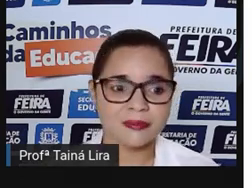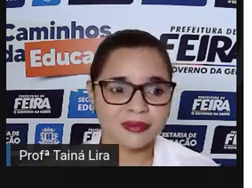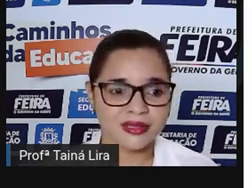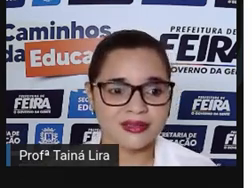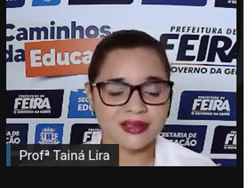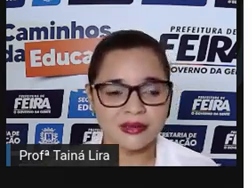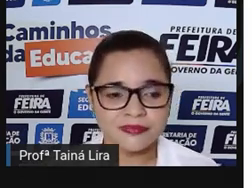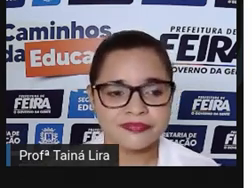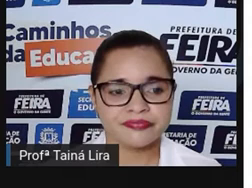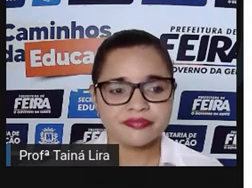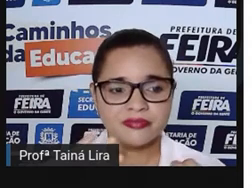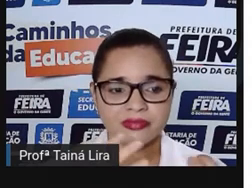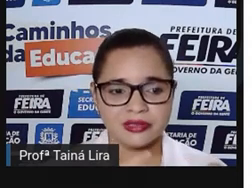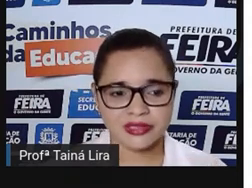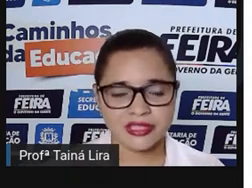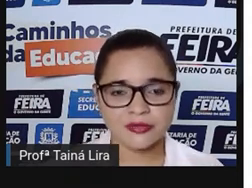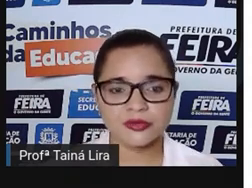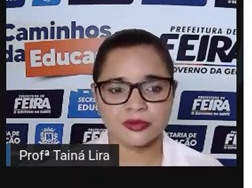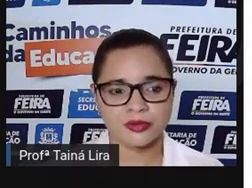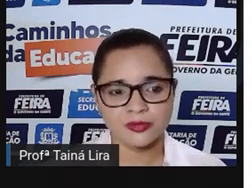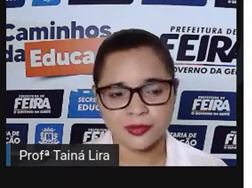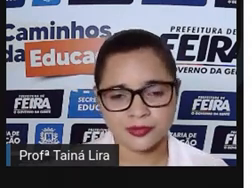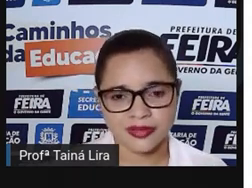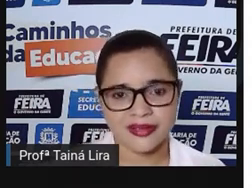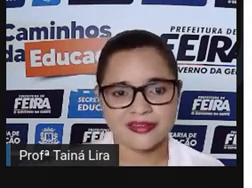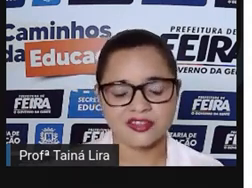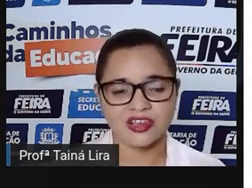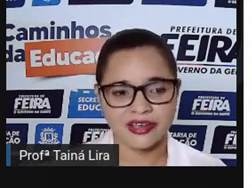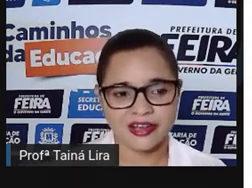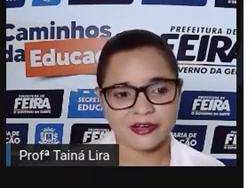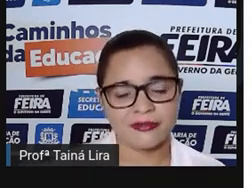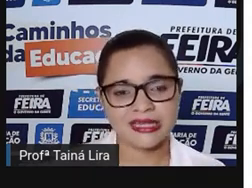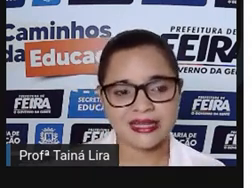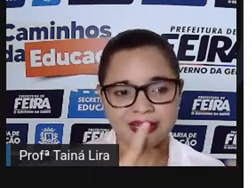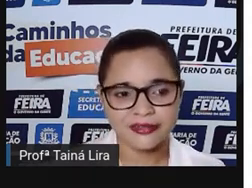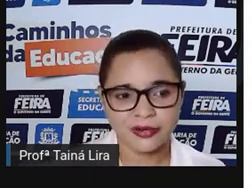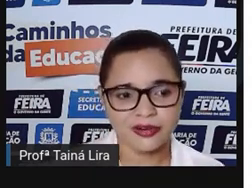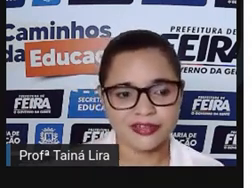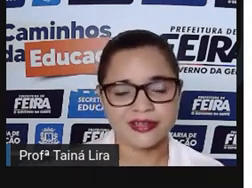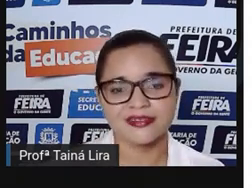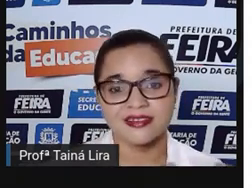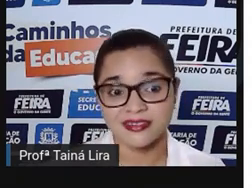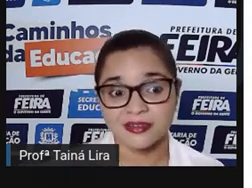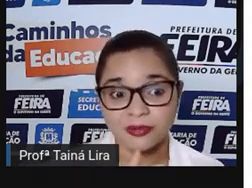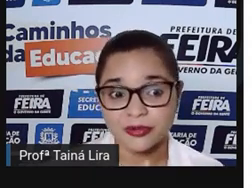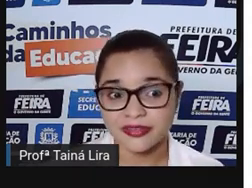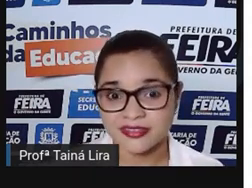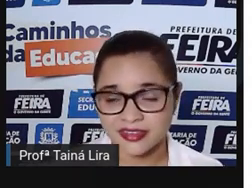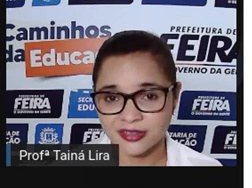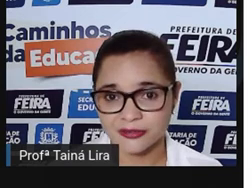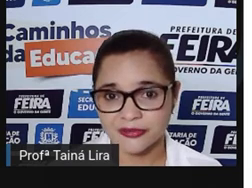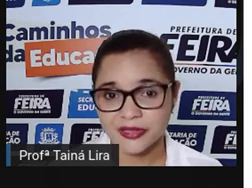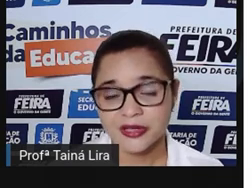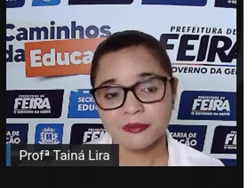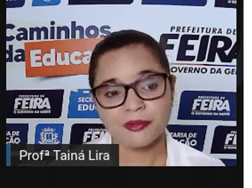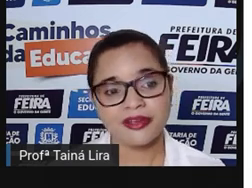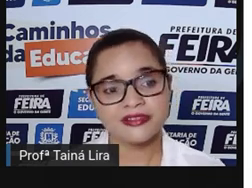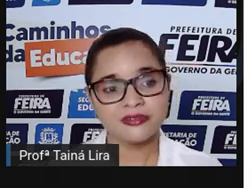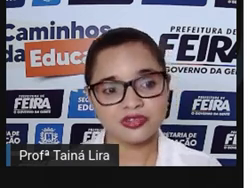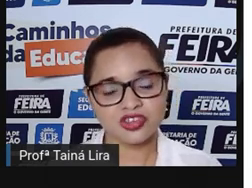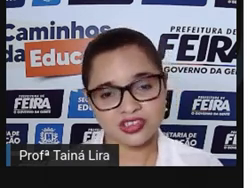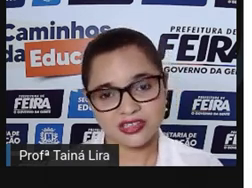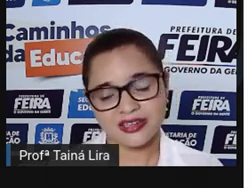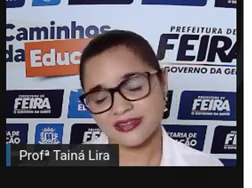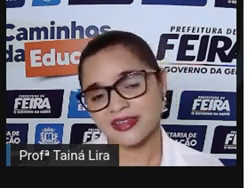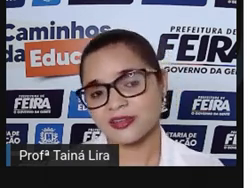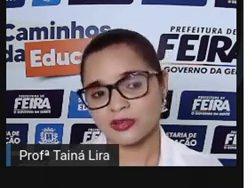rei saber, né, que os portugueses chegaram em uma terra nova, que eles ainda não conheciam? Porque